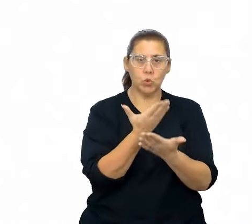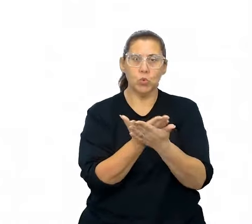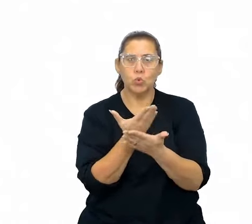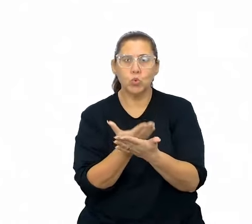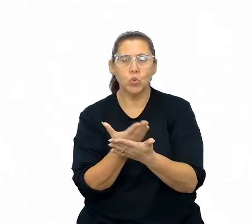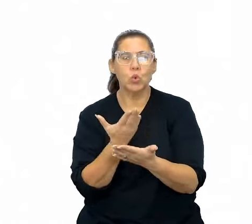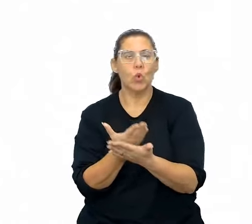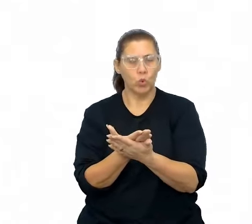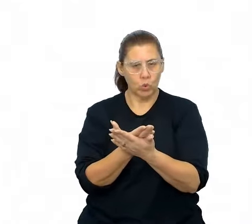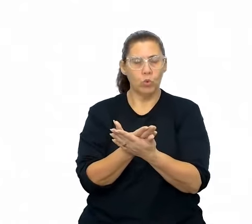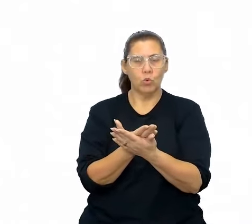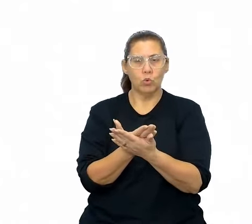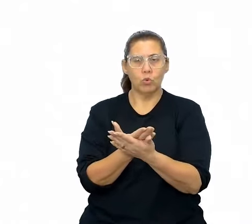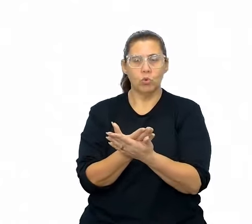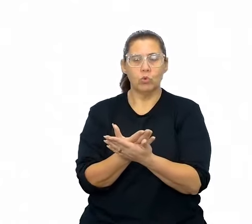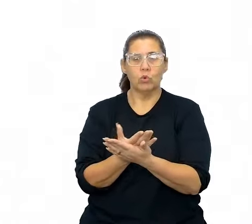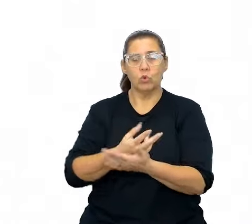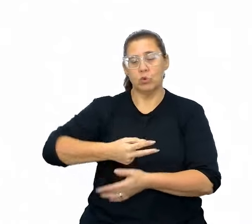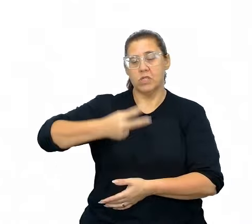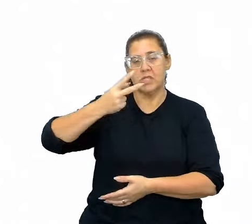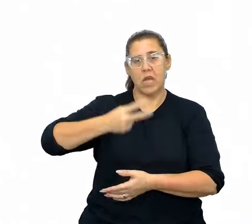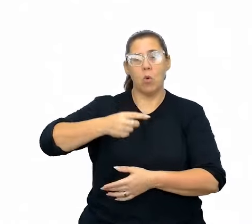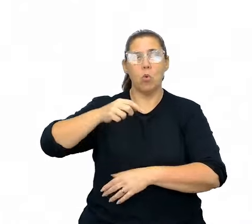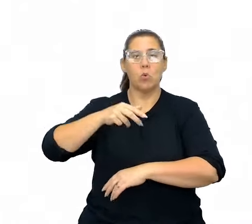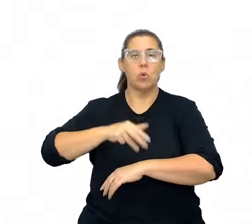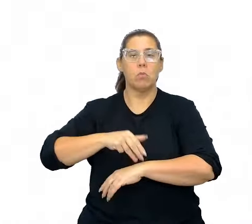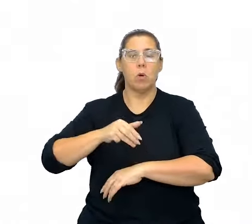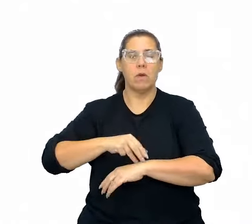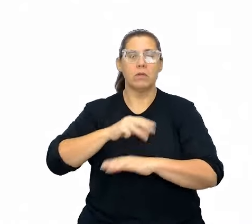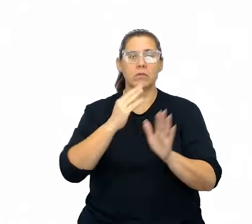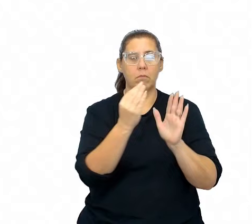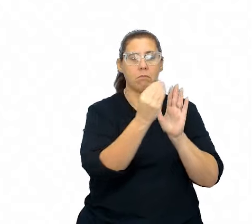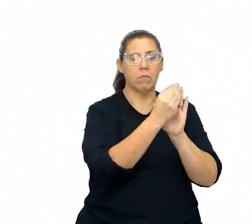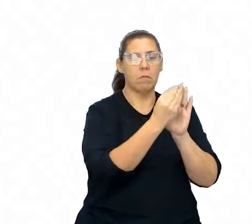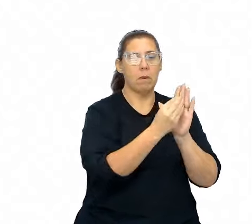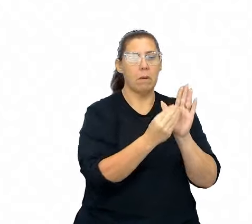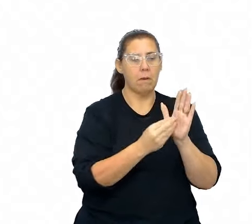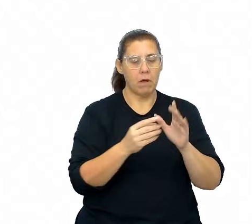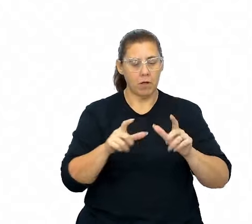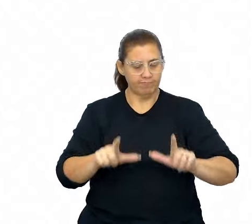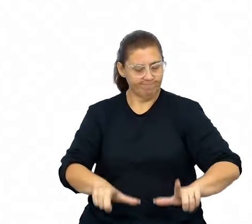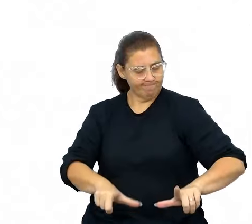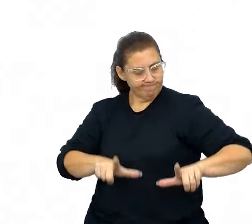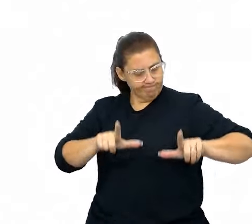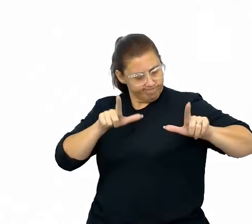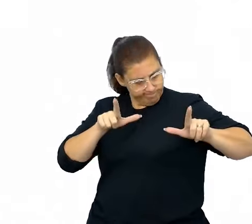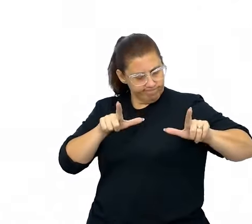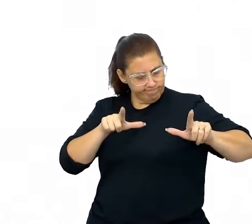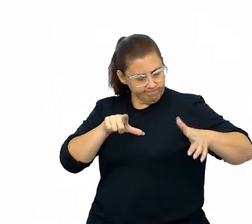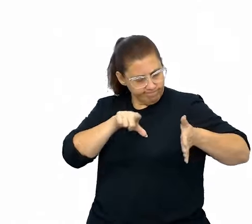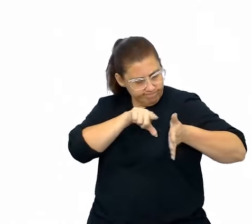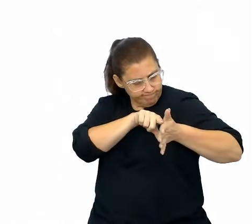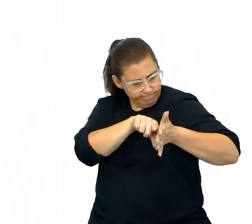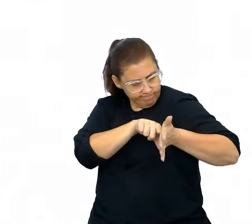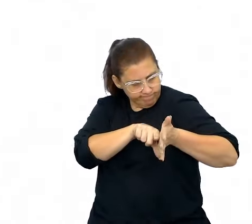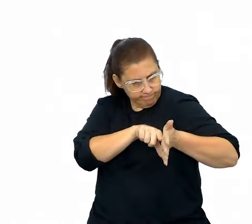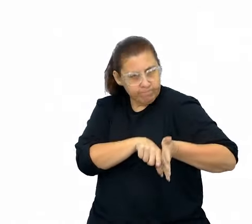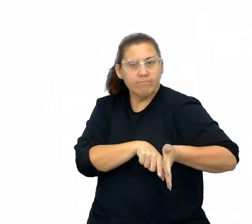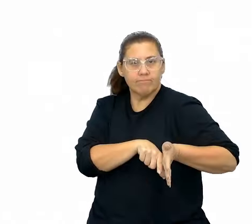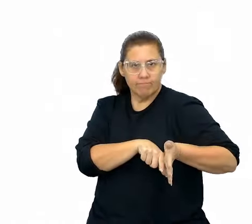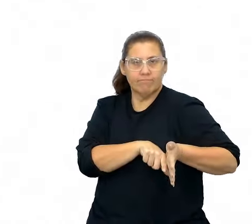estudo do nosso segundo momento, onde nós vamos colocar uma lupa nessas aulas. Vamos estudar